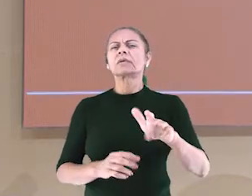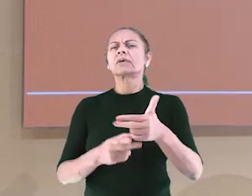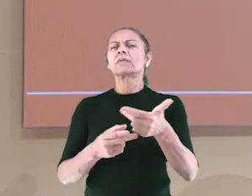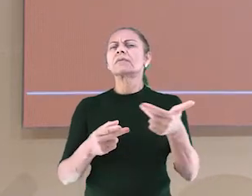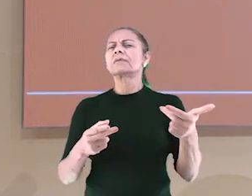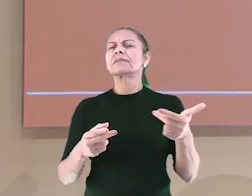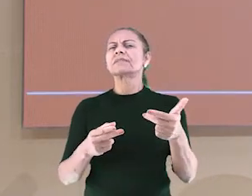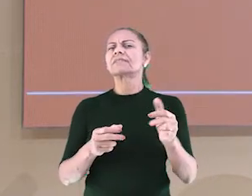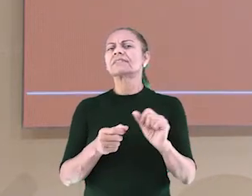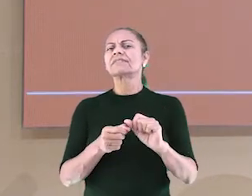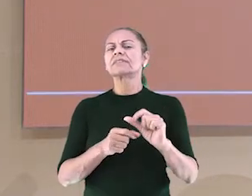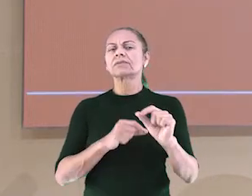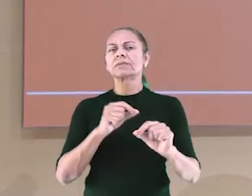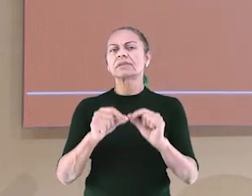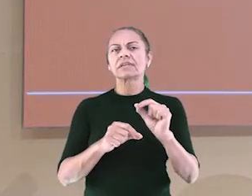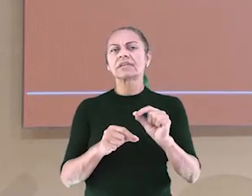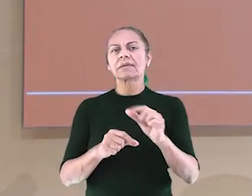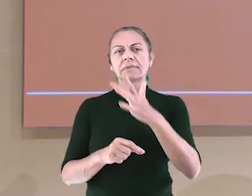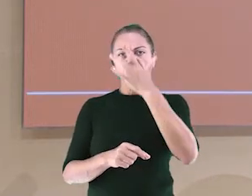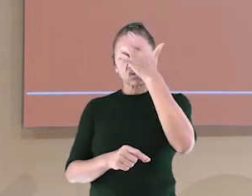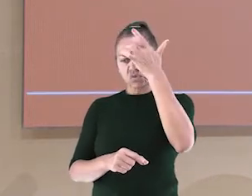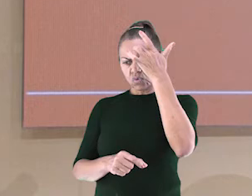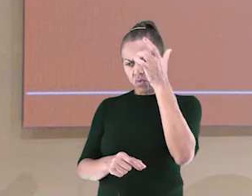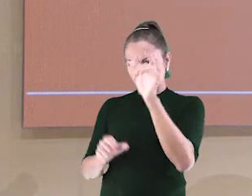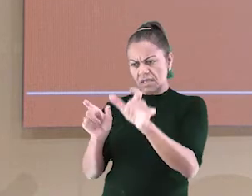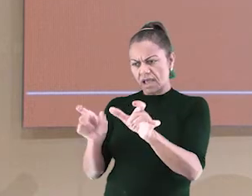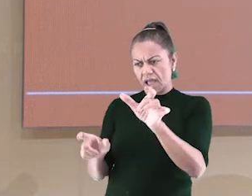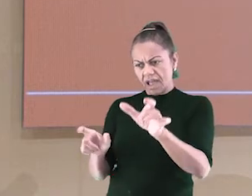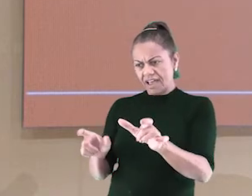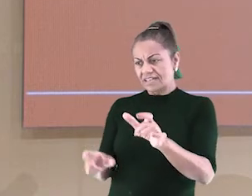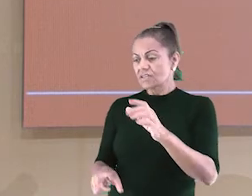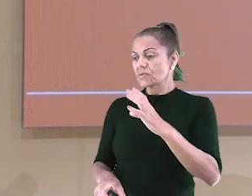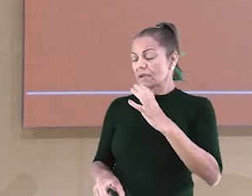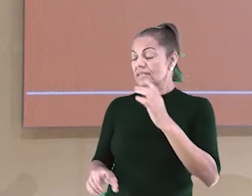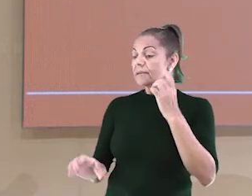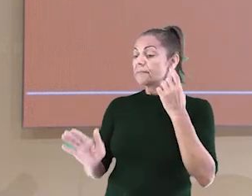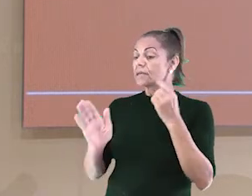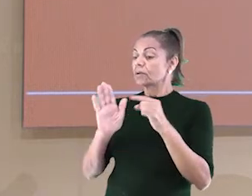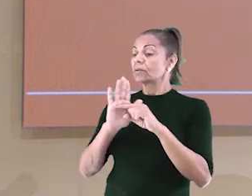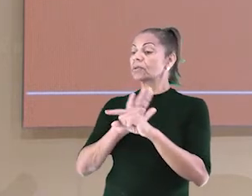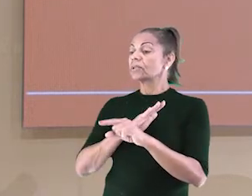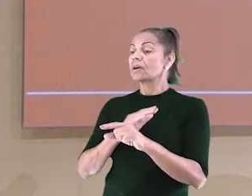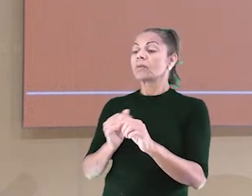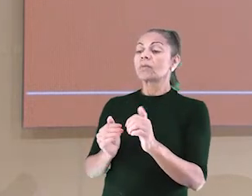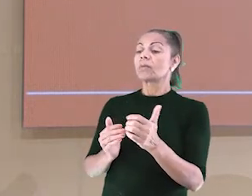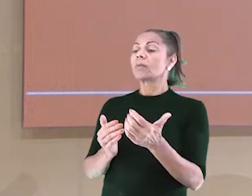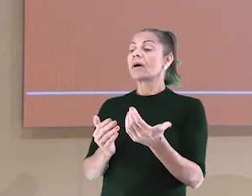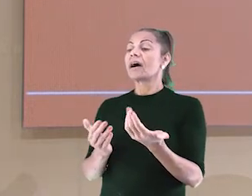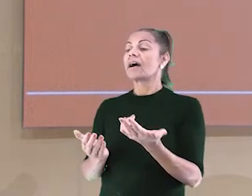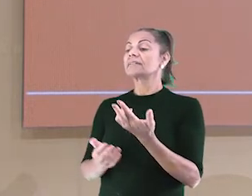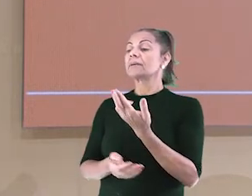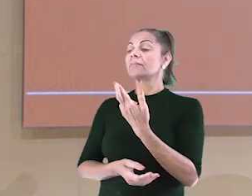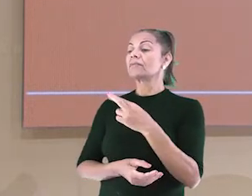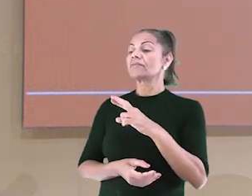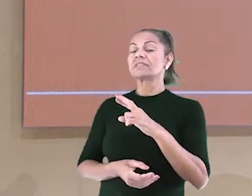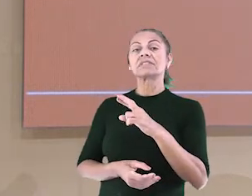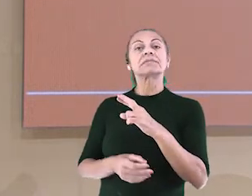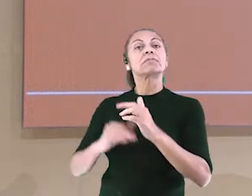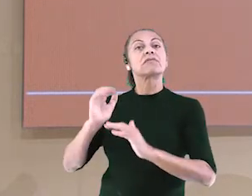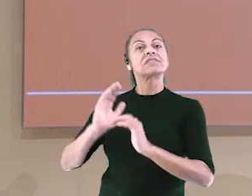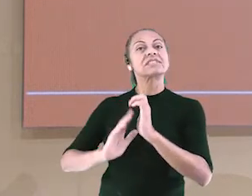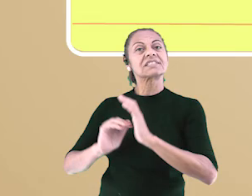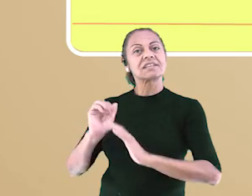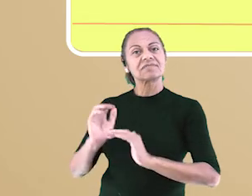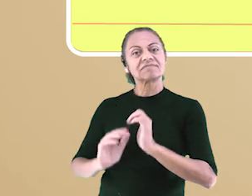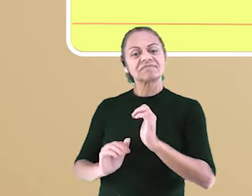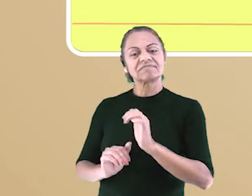Outra coisa que você pode fazer também é conversar com as pessoas que você conhece e perguntar a elas quais são as profissões